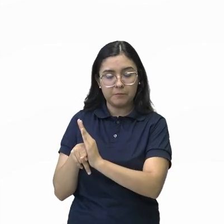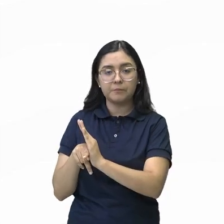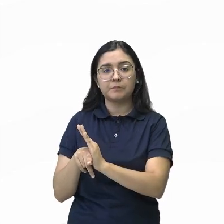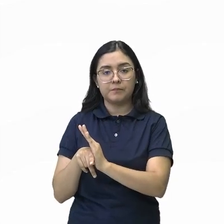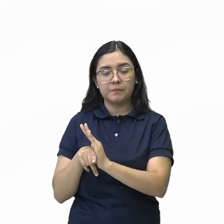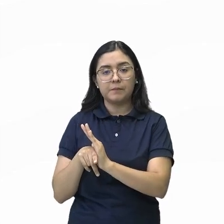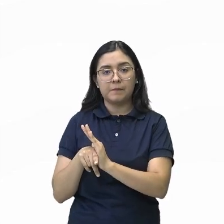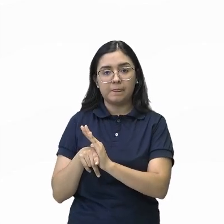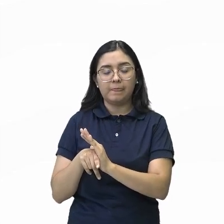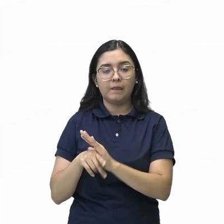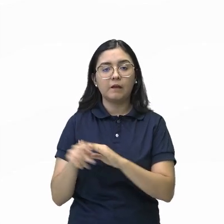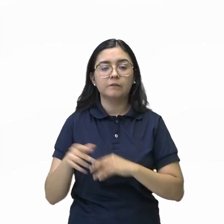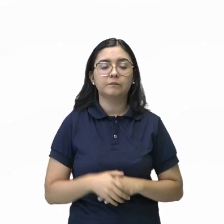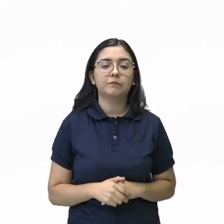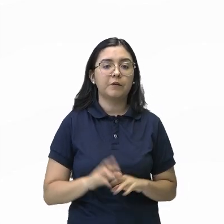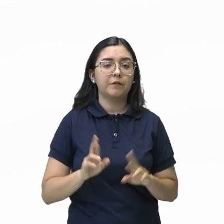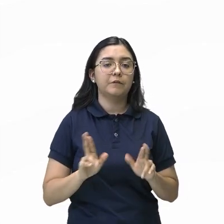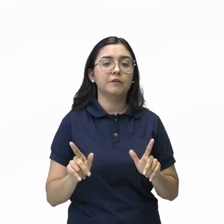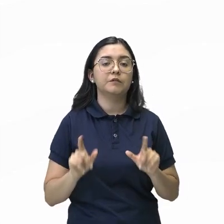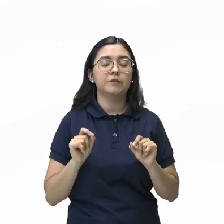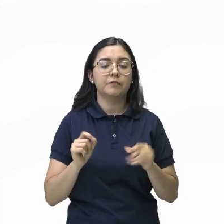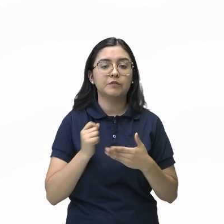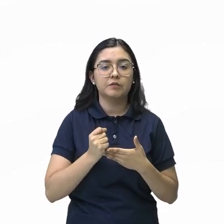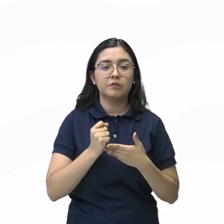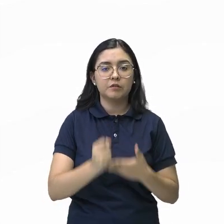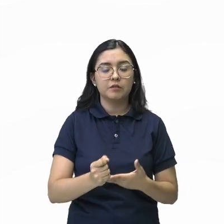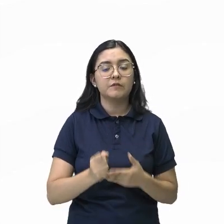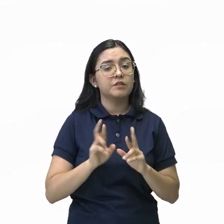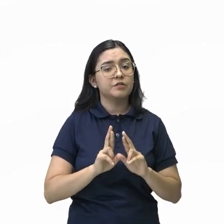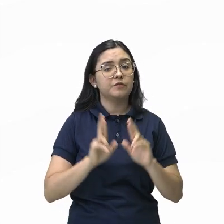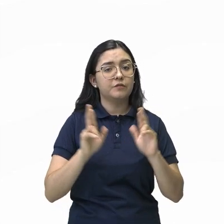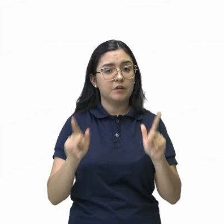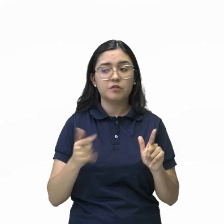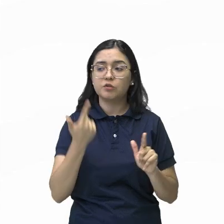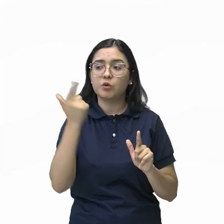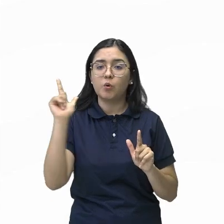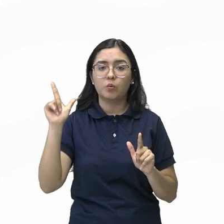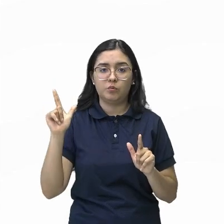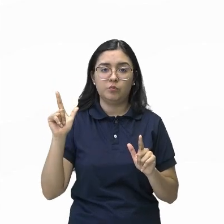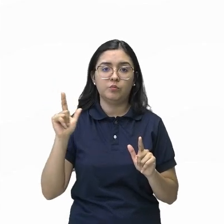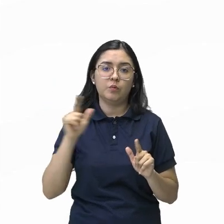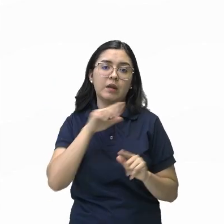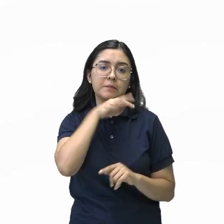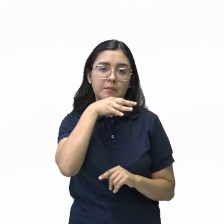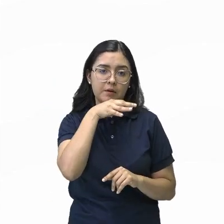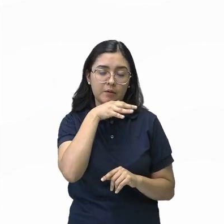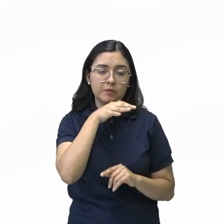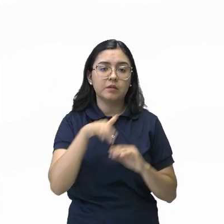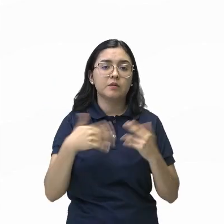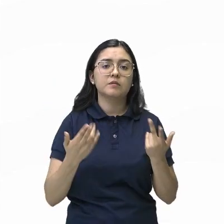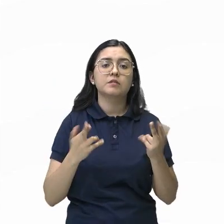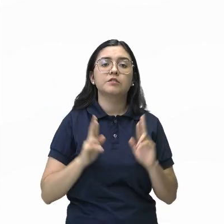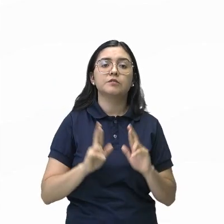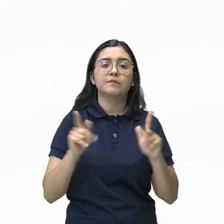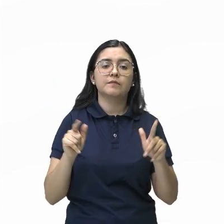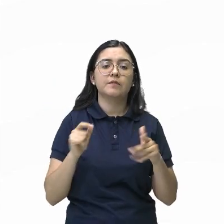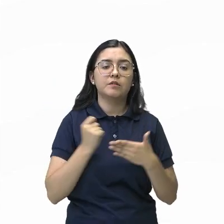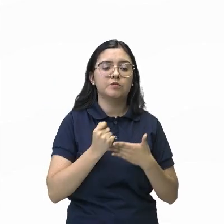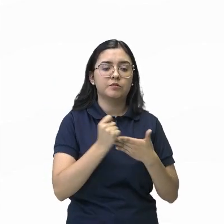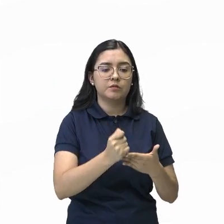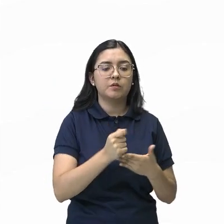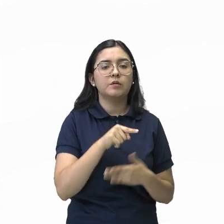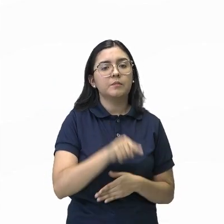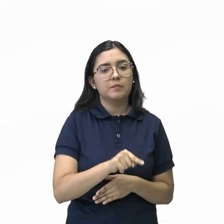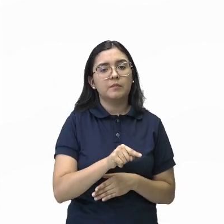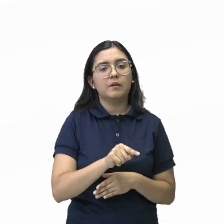muito singular, que vai contribuir, que vai ser diferente do outro indivíduo. E essa diferença vai contribuir para